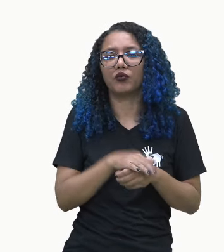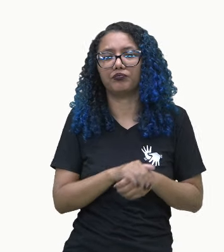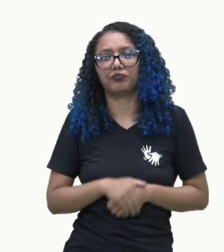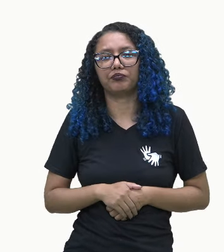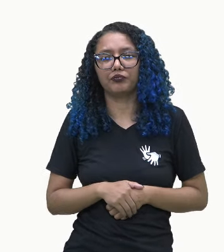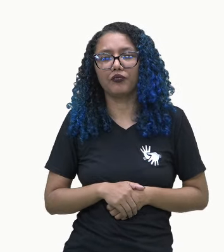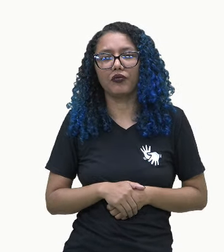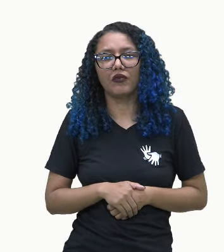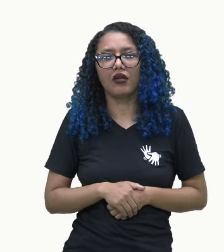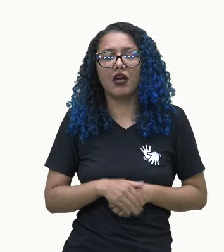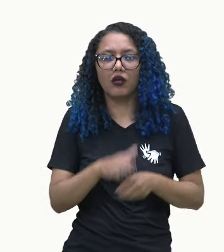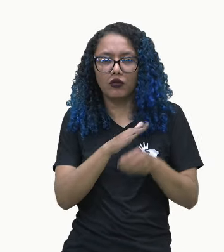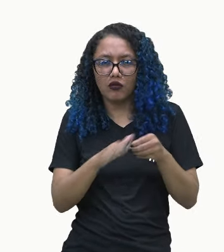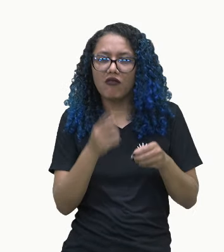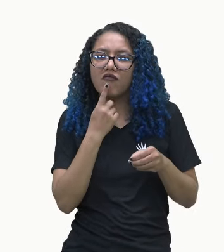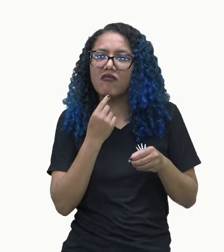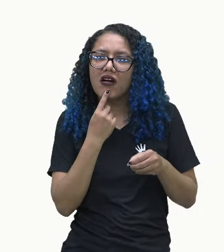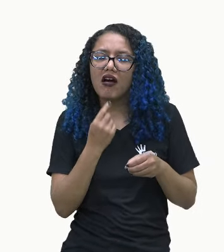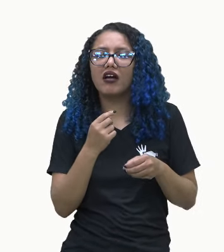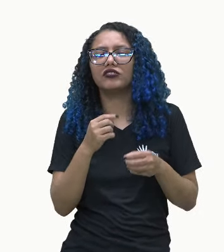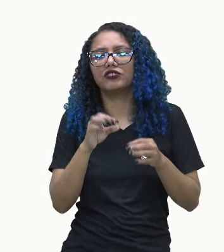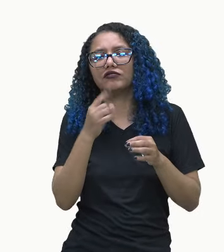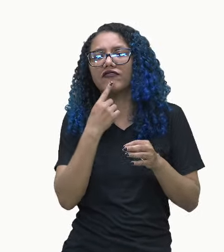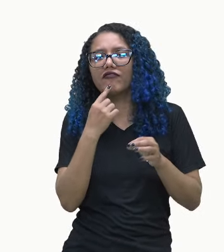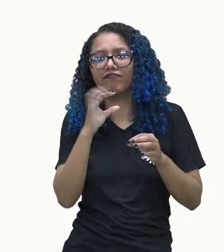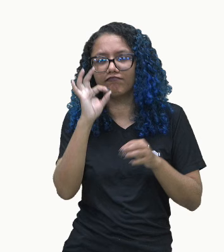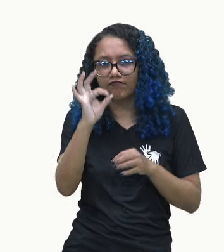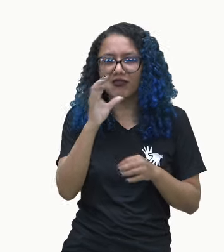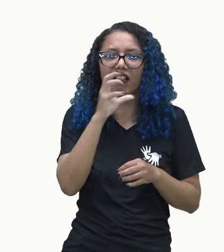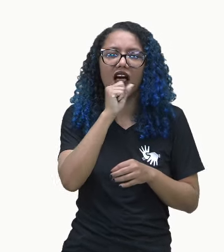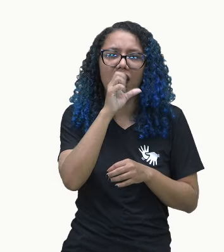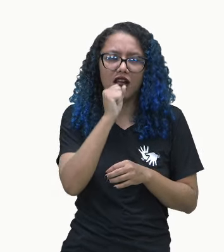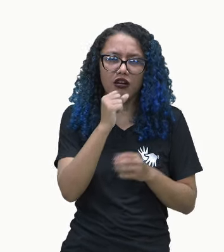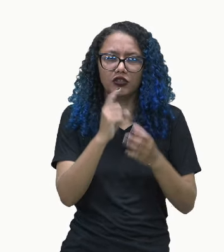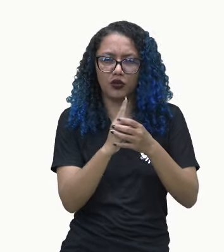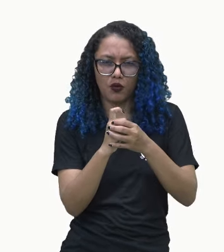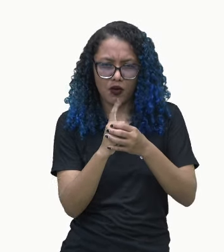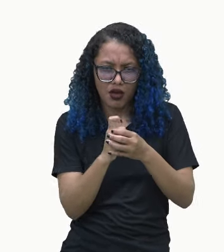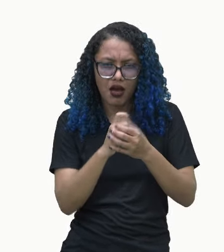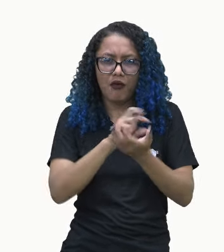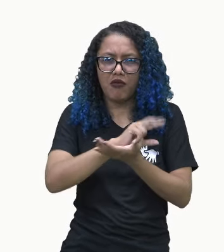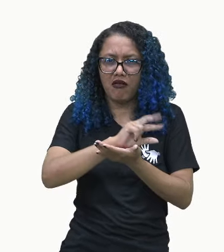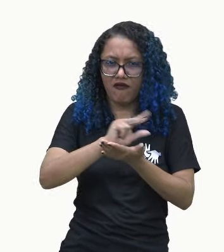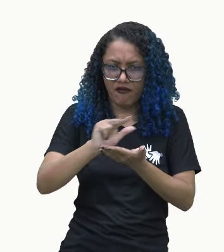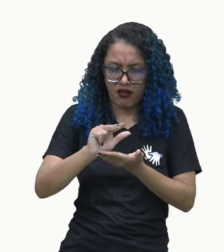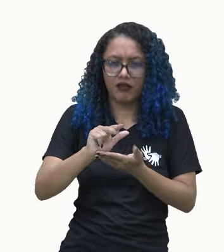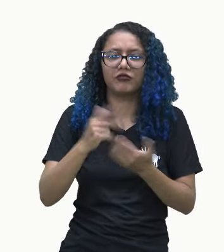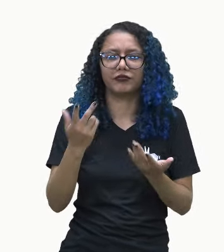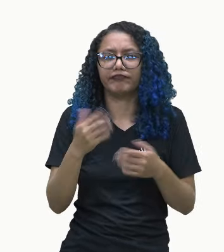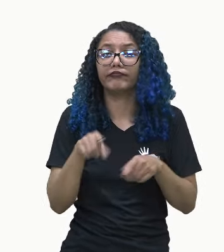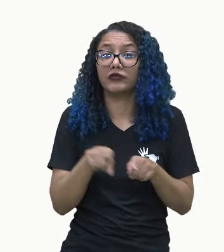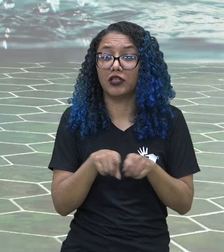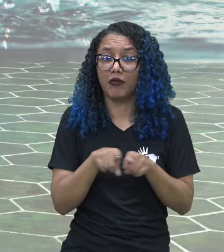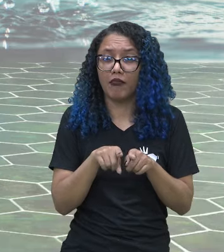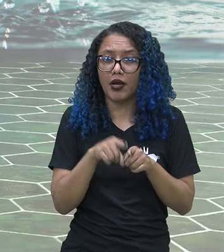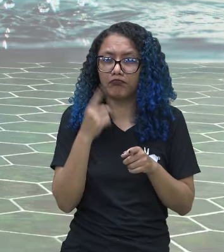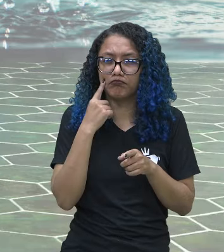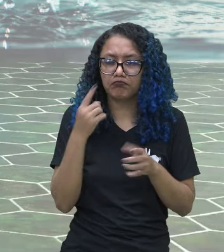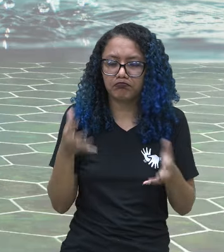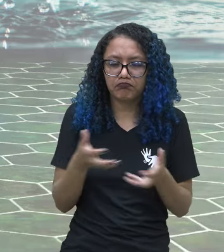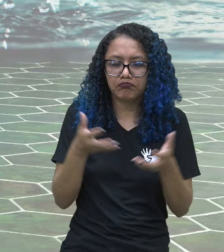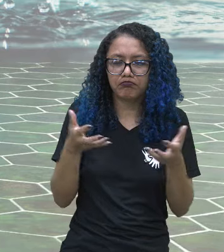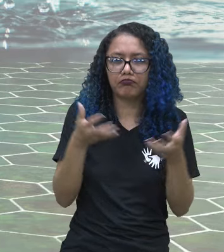laranja, goiaba. E quero aí deixar para vocês a importância de que essas verduras tenham